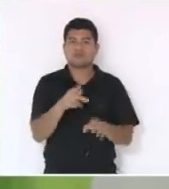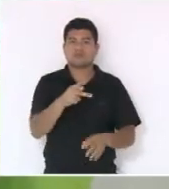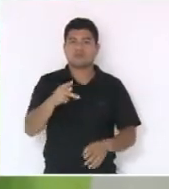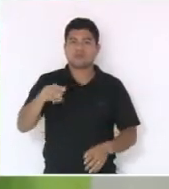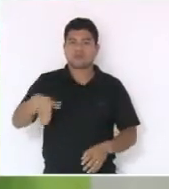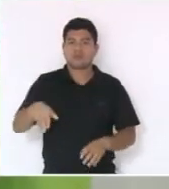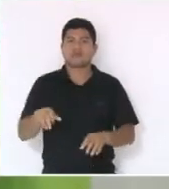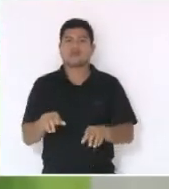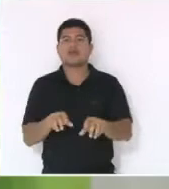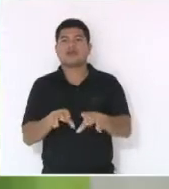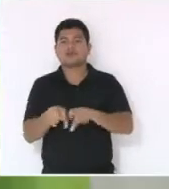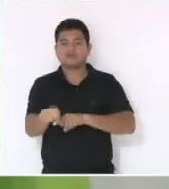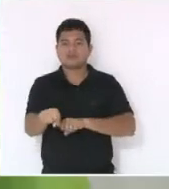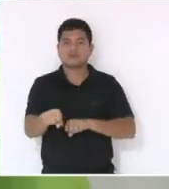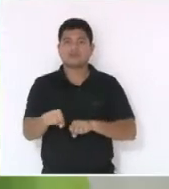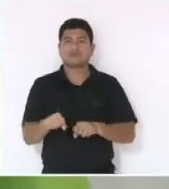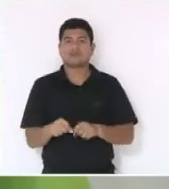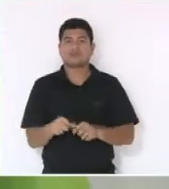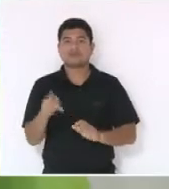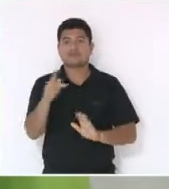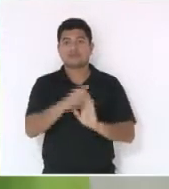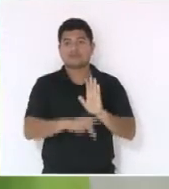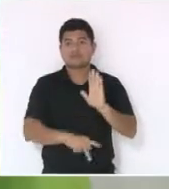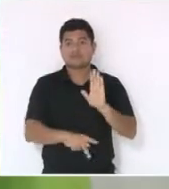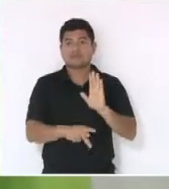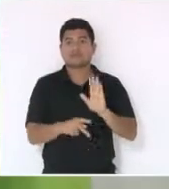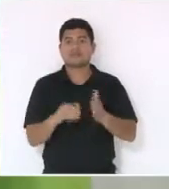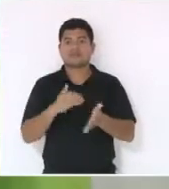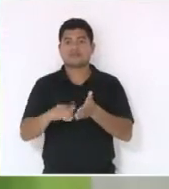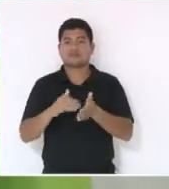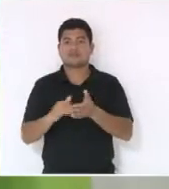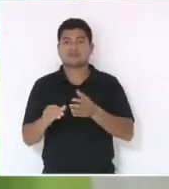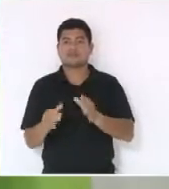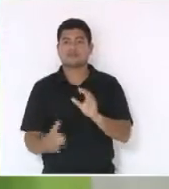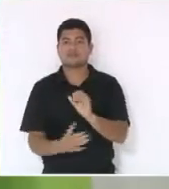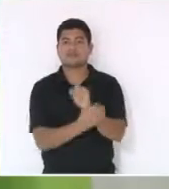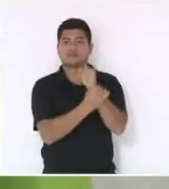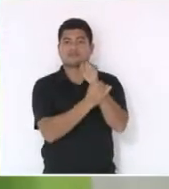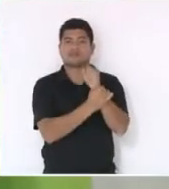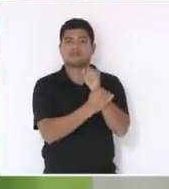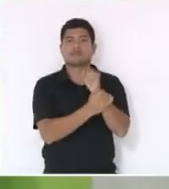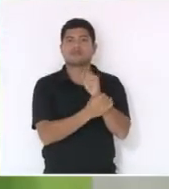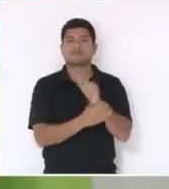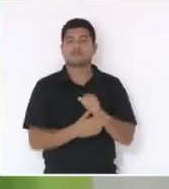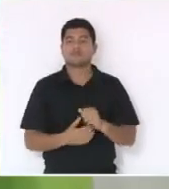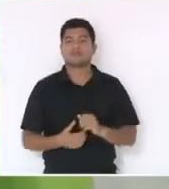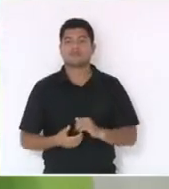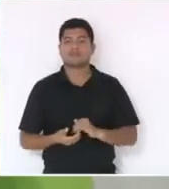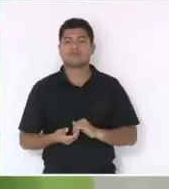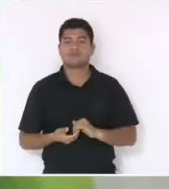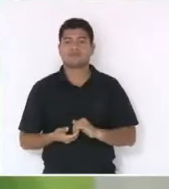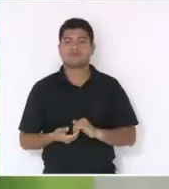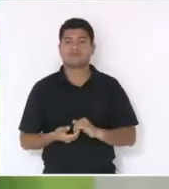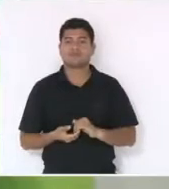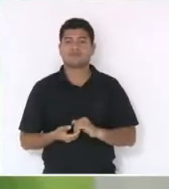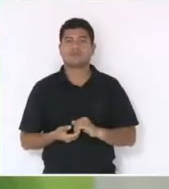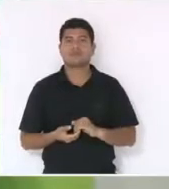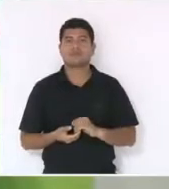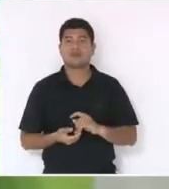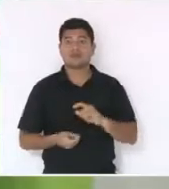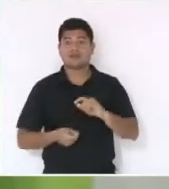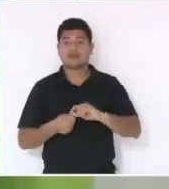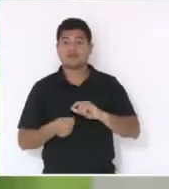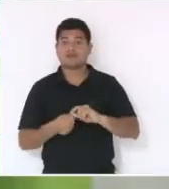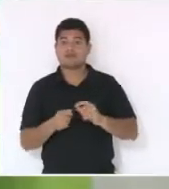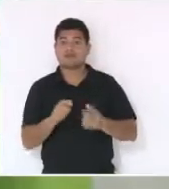um projeto da Secretaria de Segurança no sentido de fazer concursos